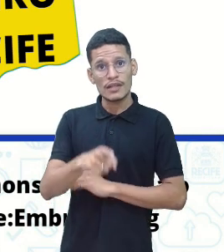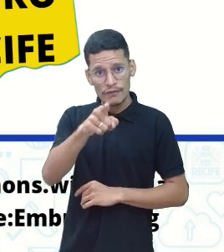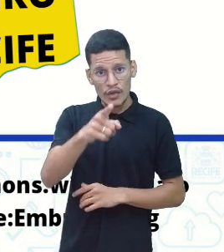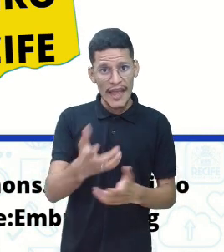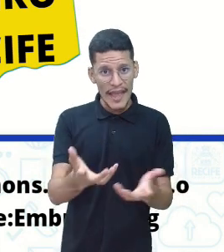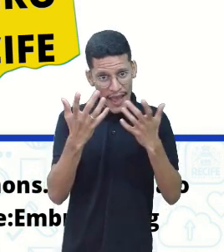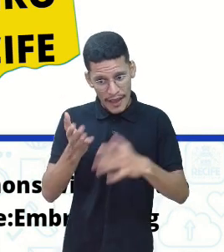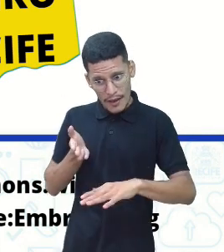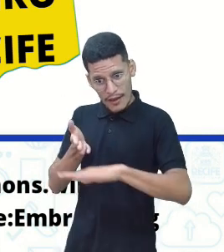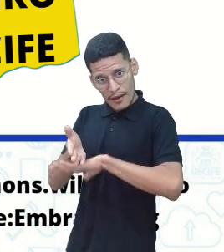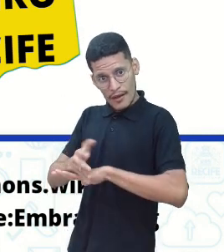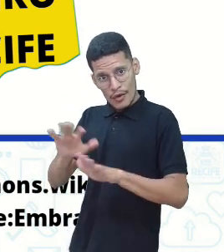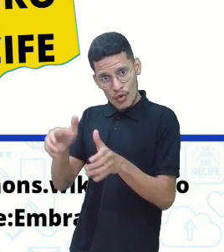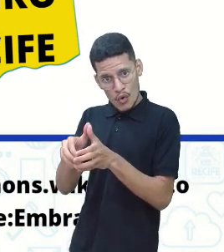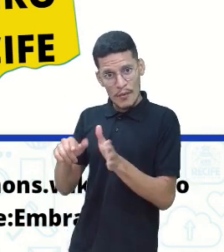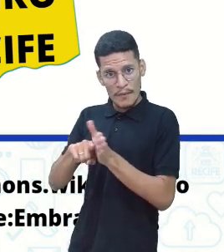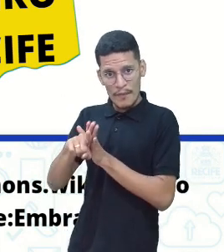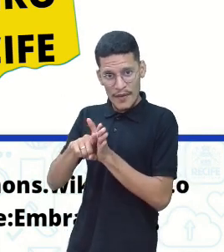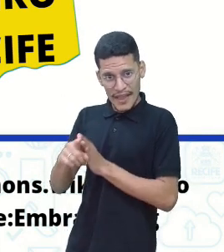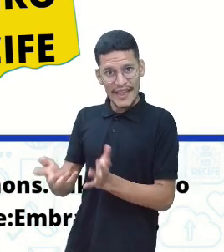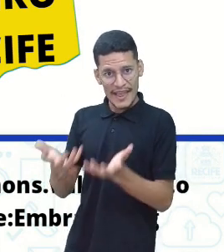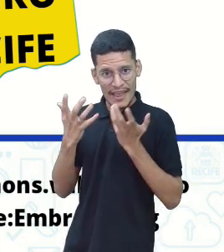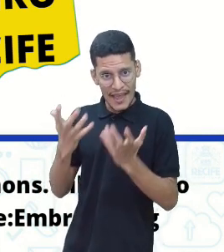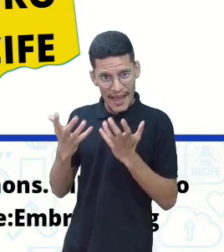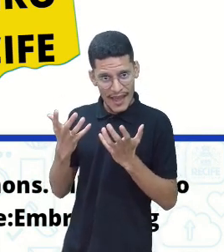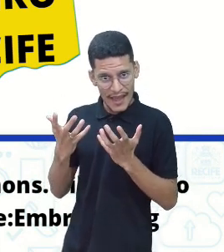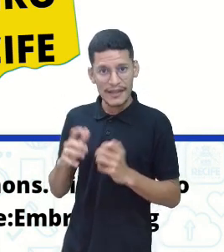fazer parte desse grupo de pesquisa?